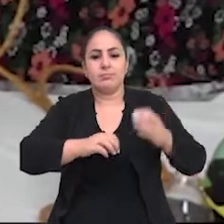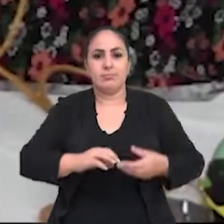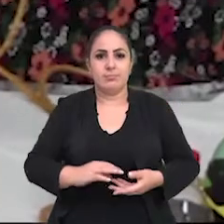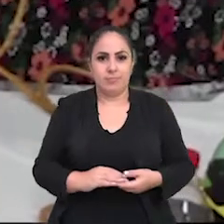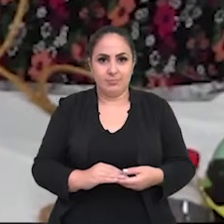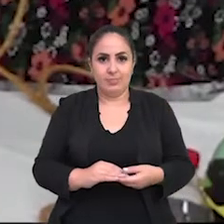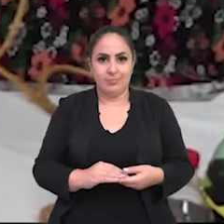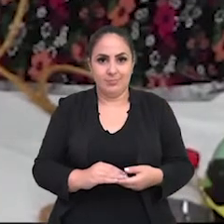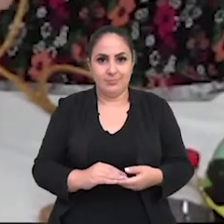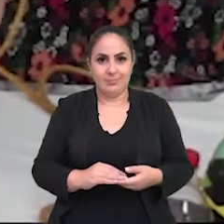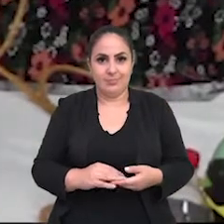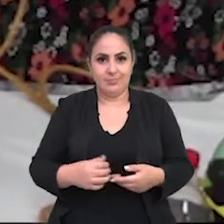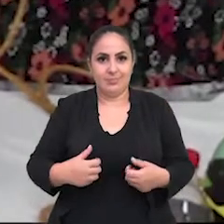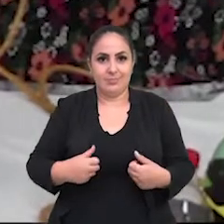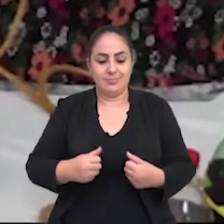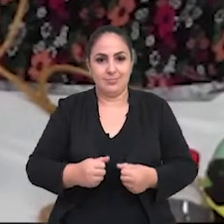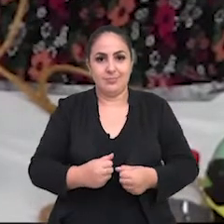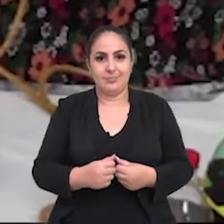3.